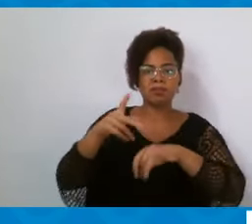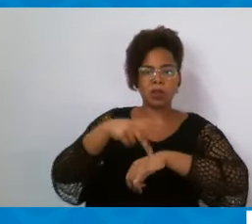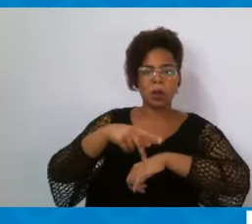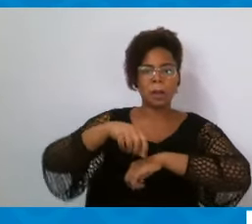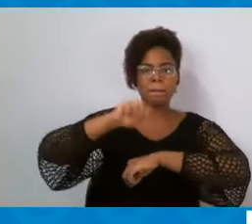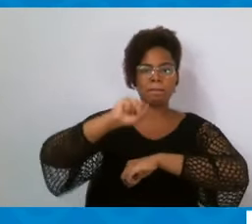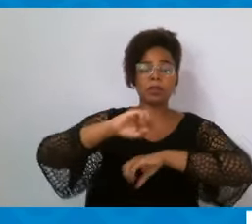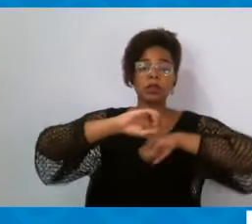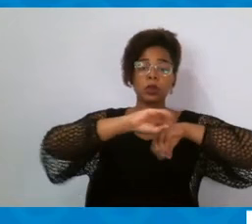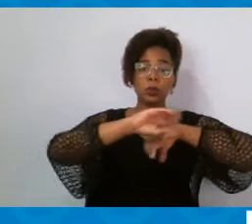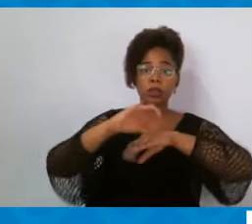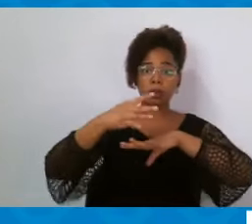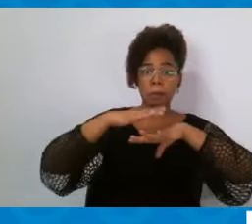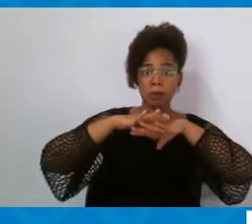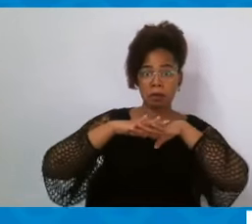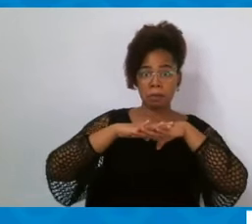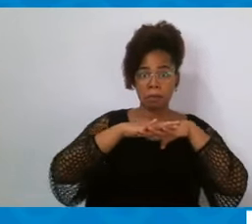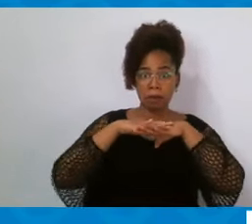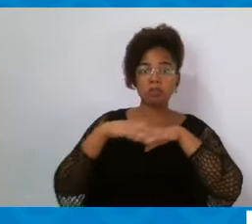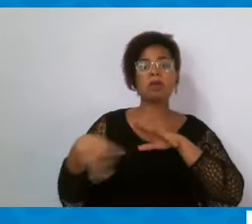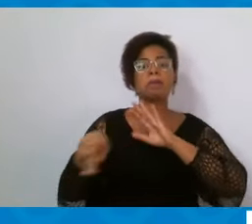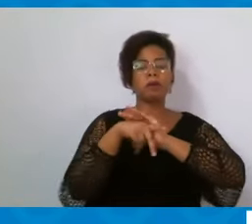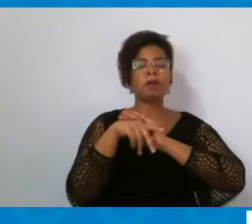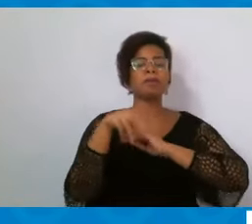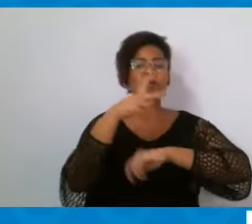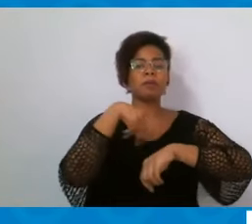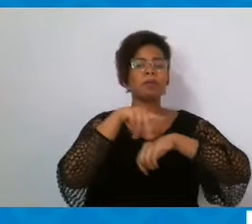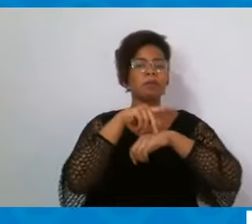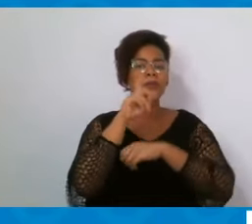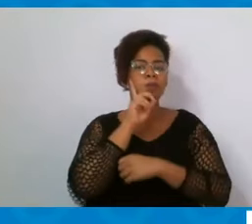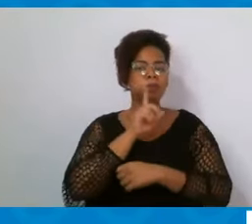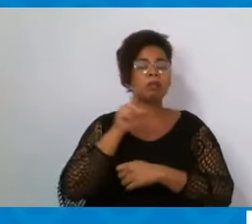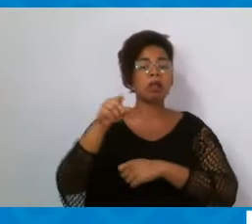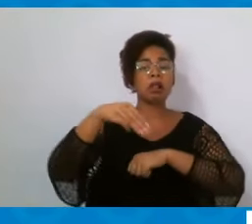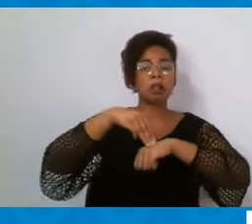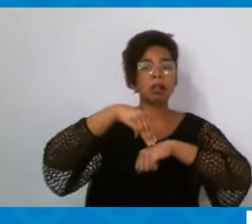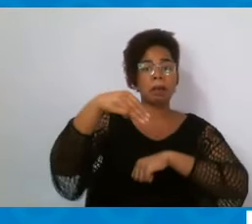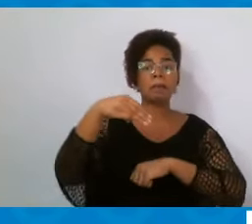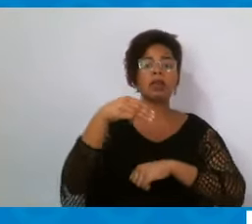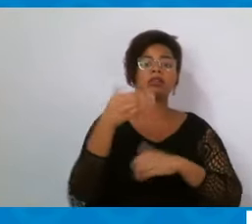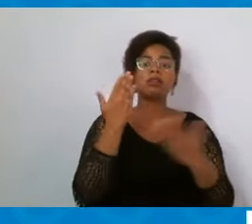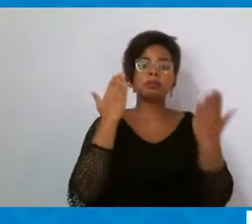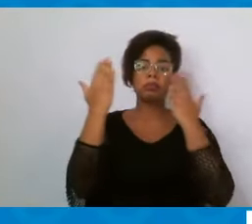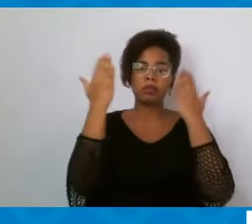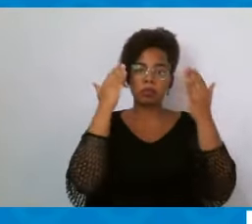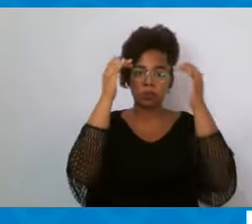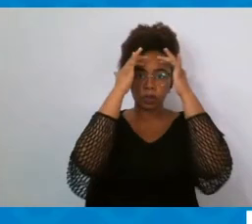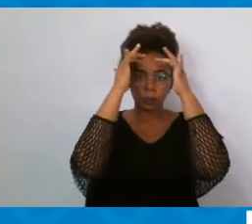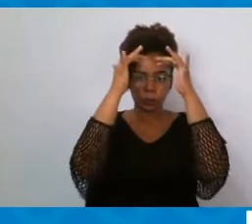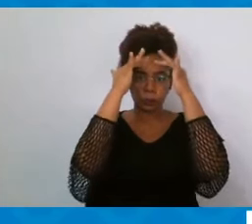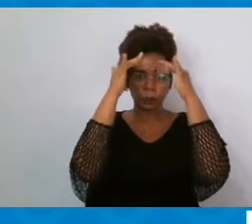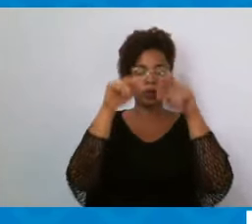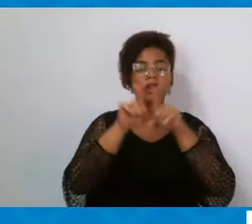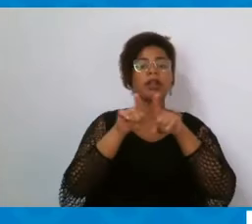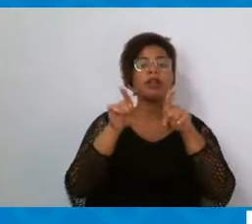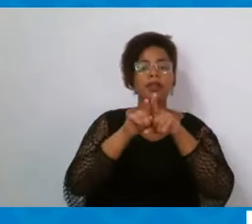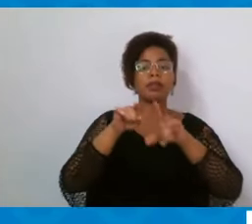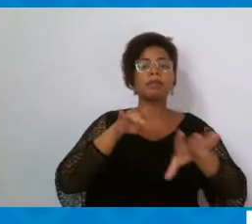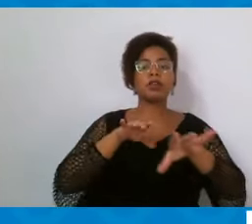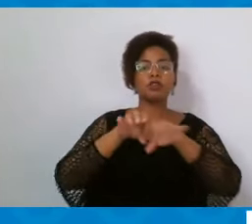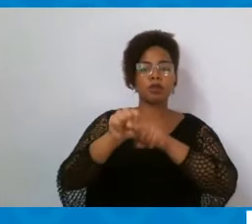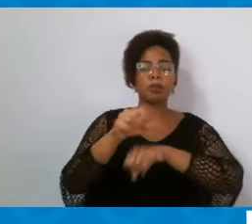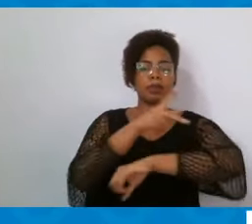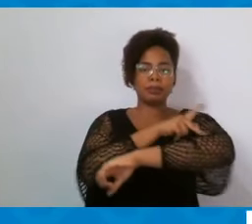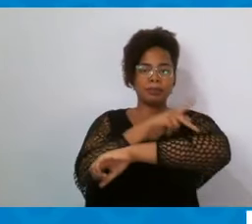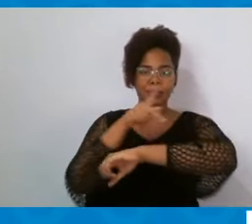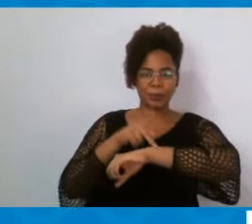da Califórnia, também mestre em Psicologia Cognitiva e bacharel em Pedagogia. Ele atua como